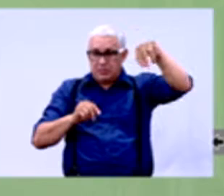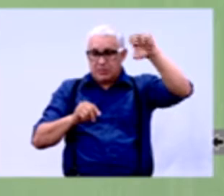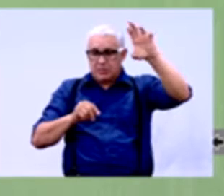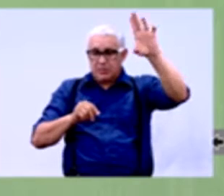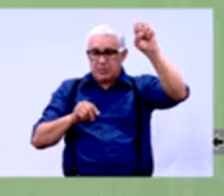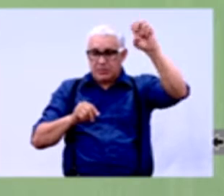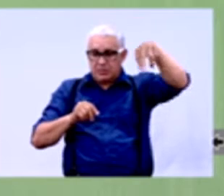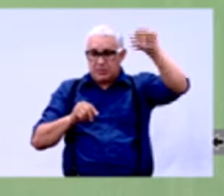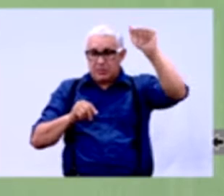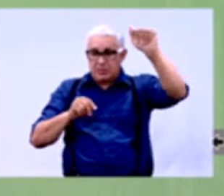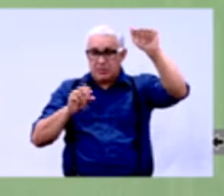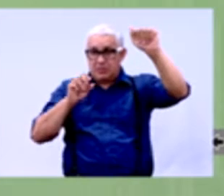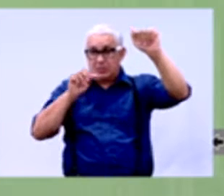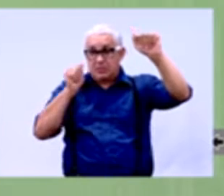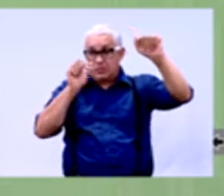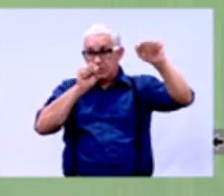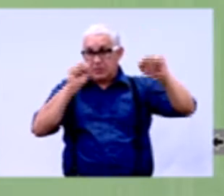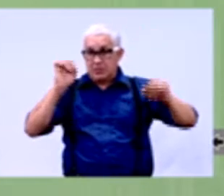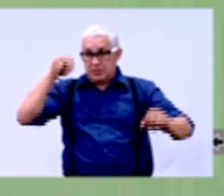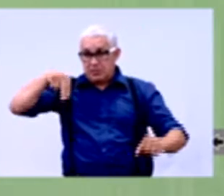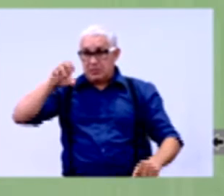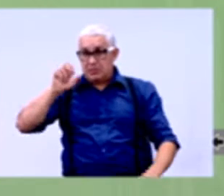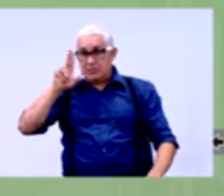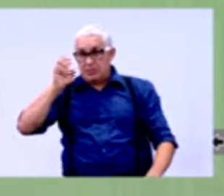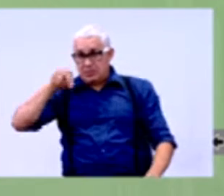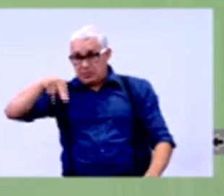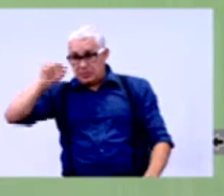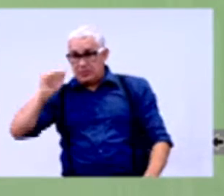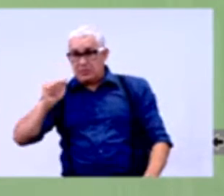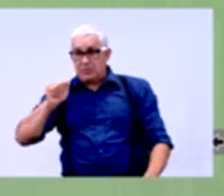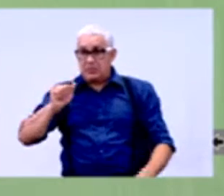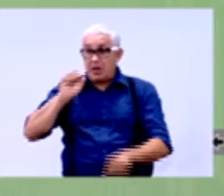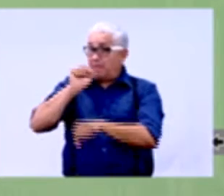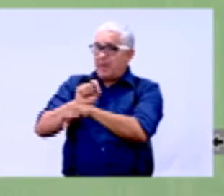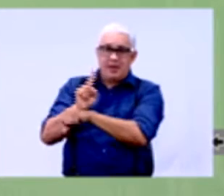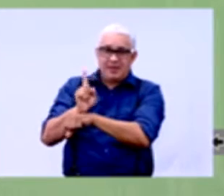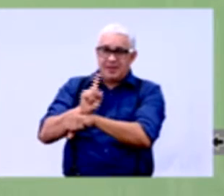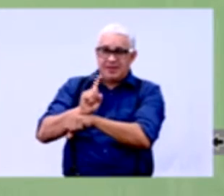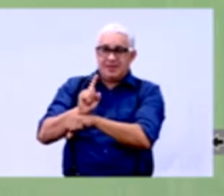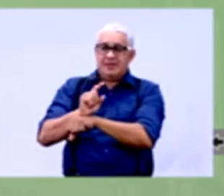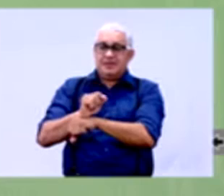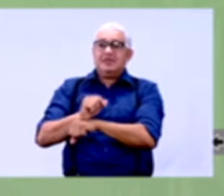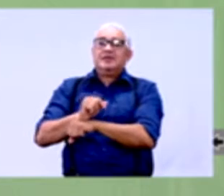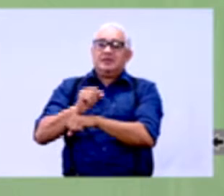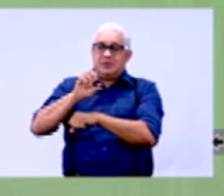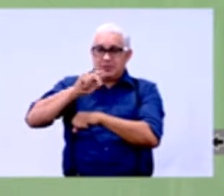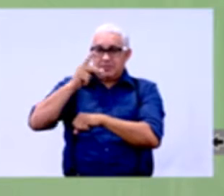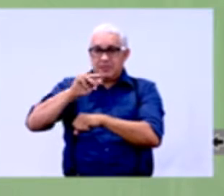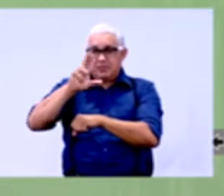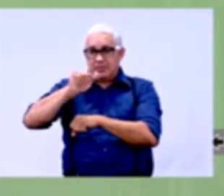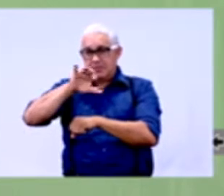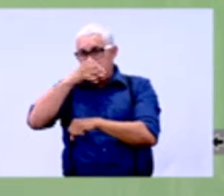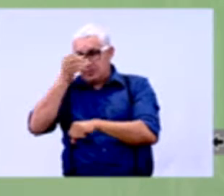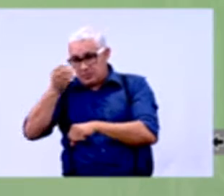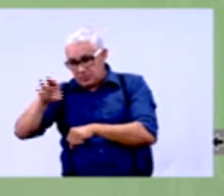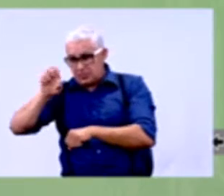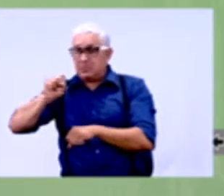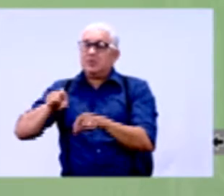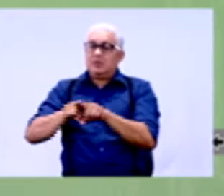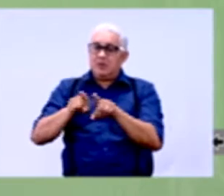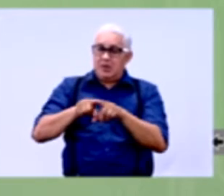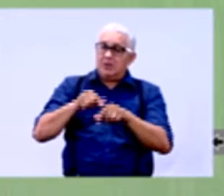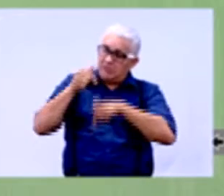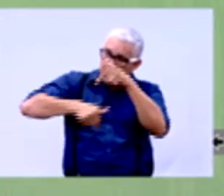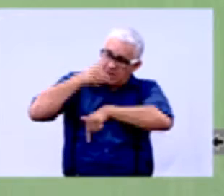da resposta. Ele dispara a mensagem e continua fazendo outras operações, esperando a qualquer